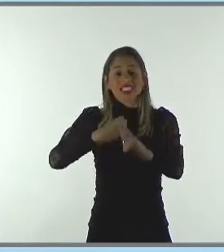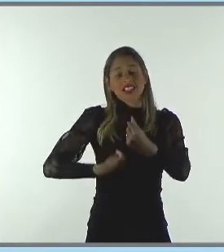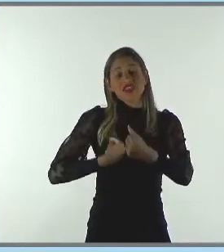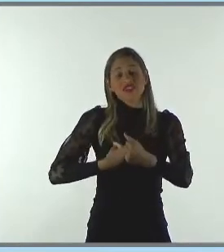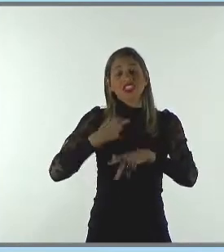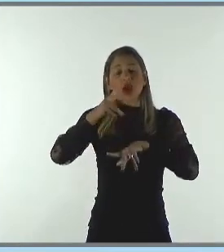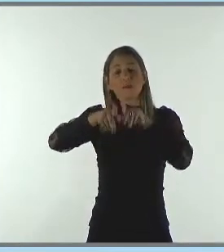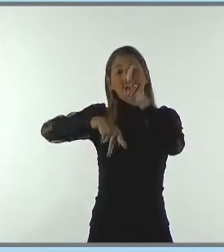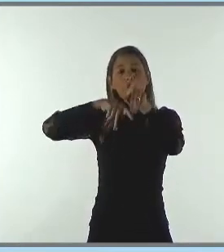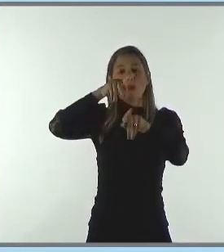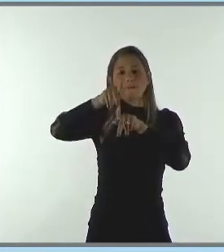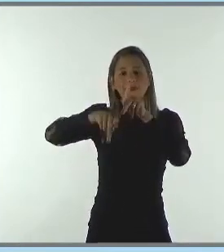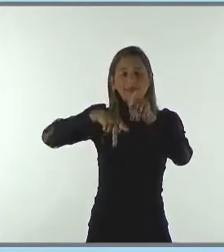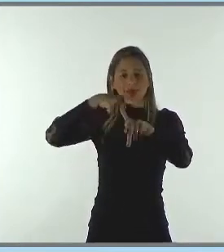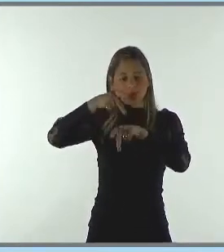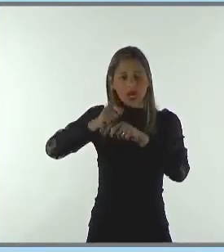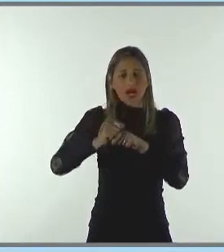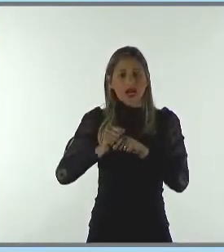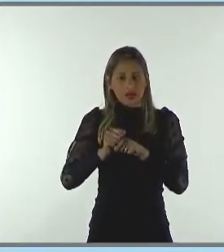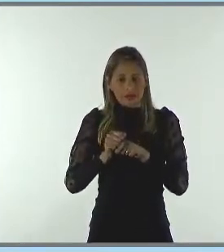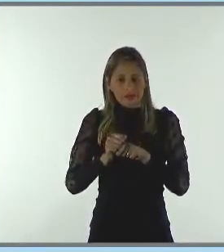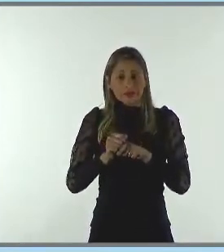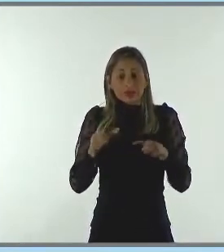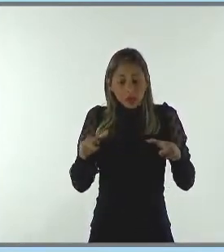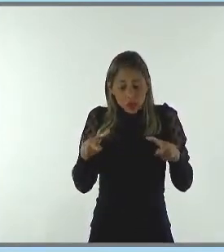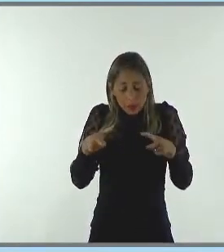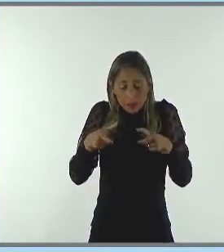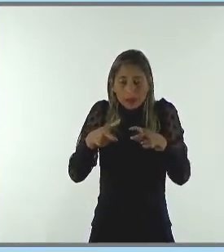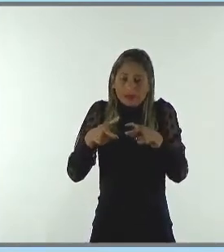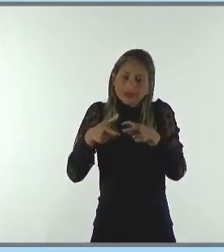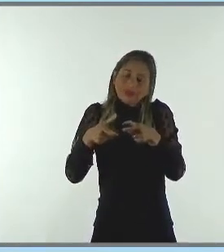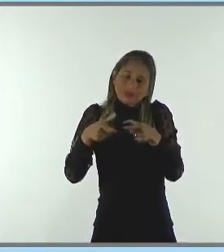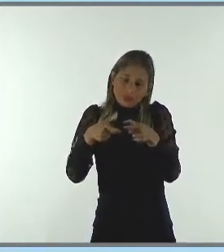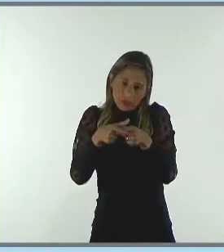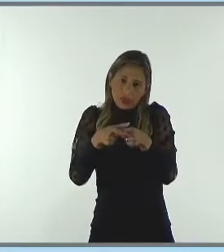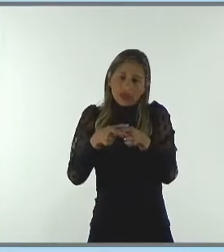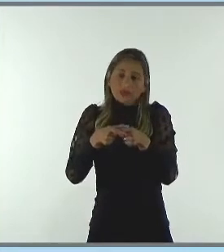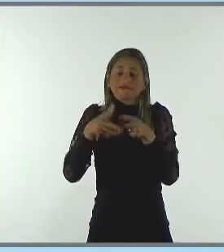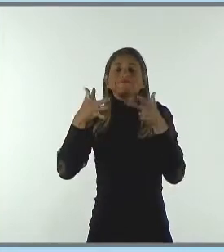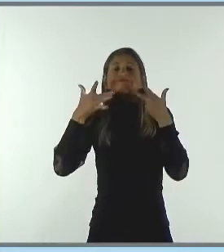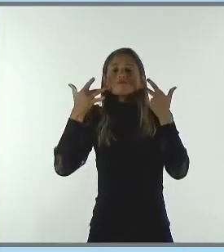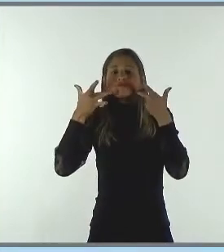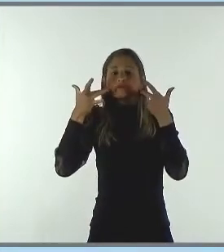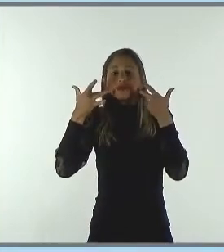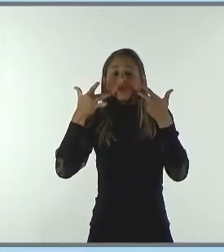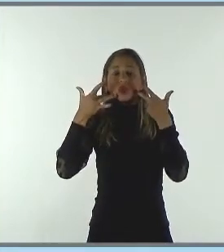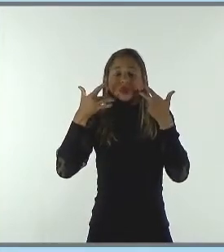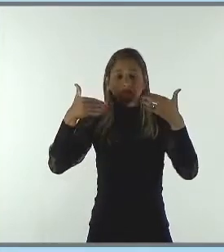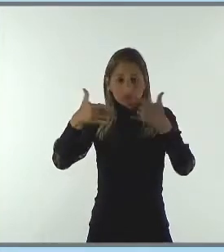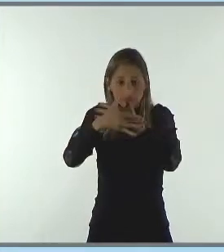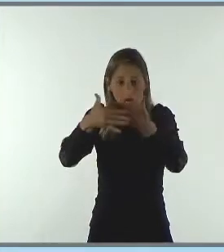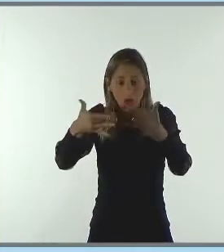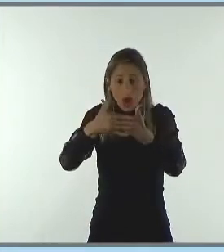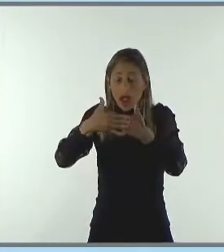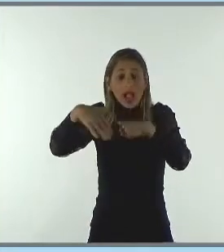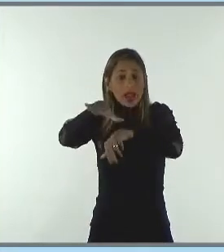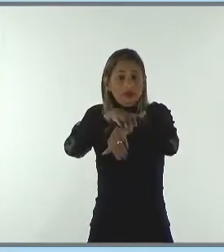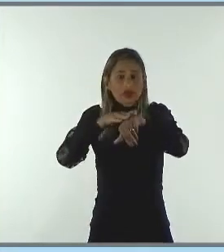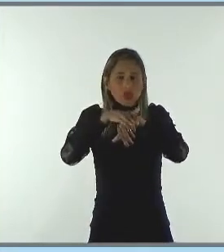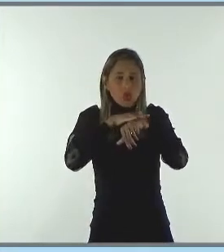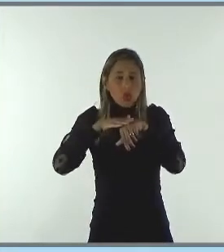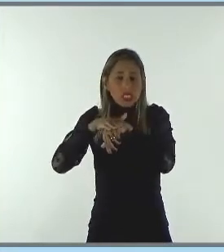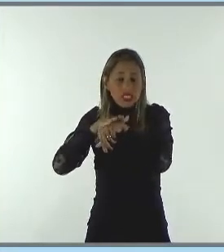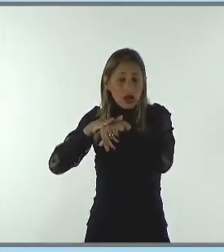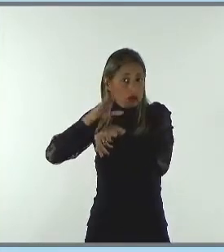populares, a sua transposição para o campo restrito, mais fechado, do teatro urbano, são discussões fundamentais que alimentam